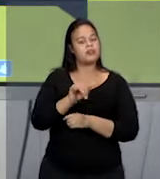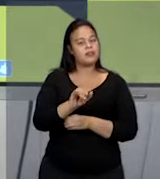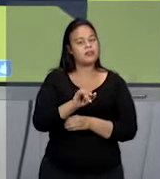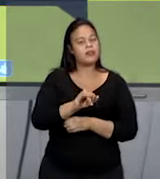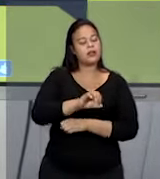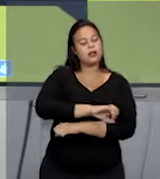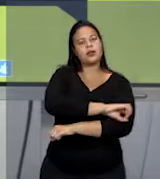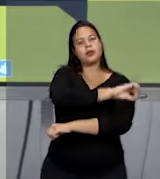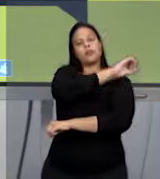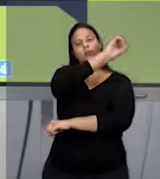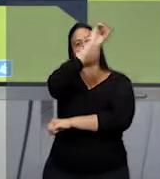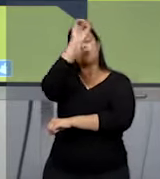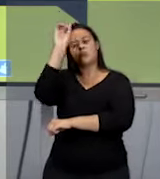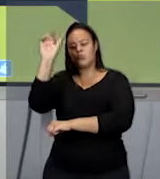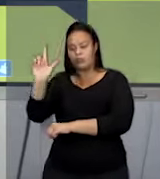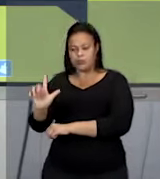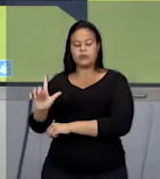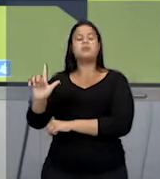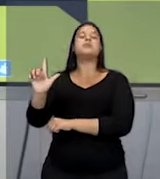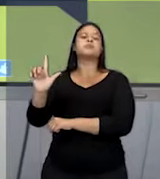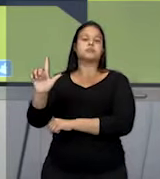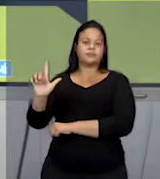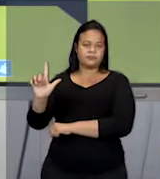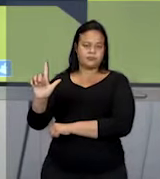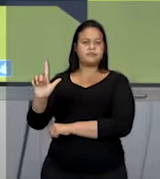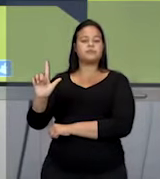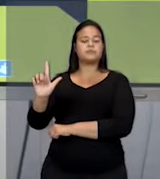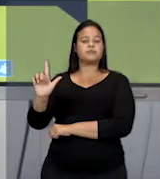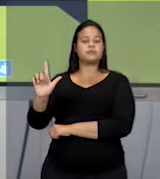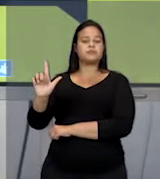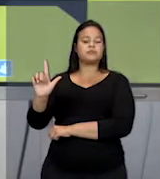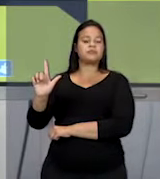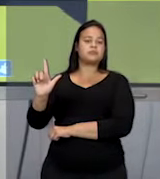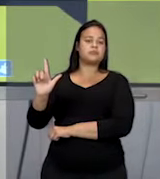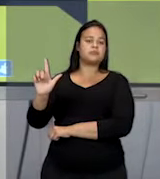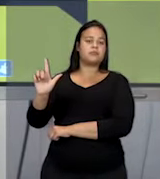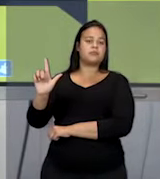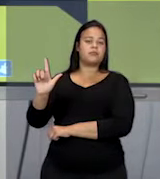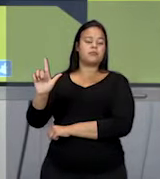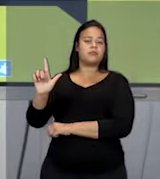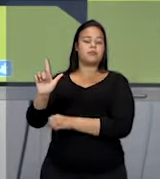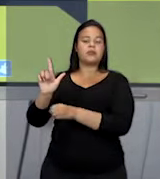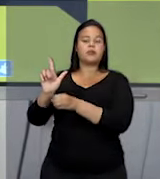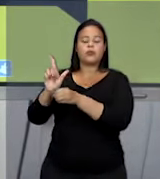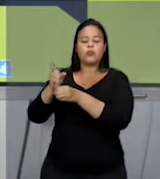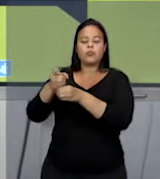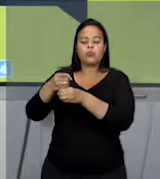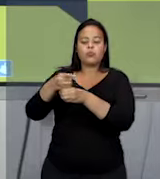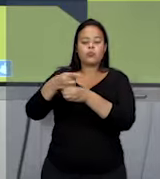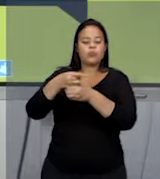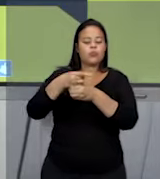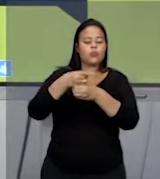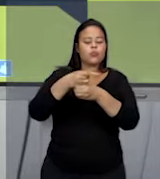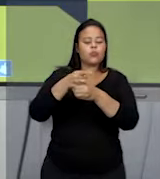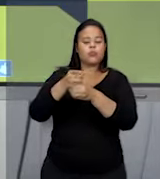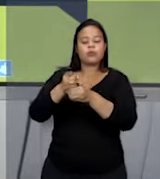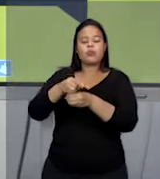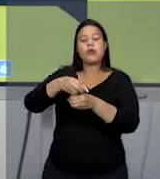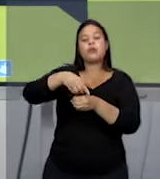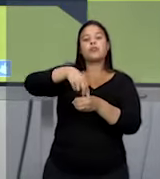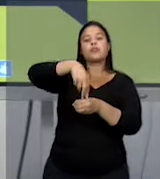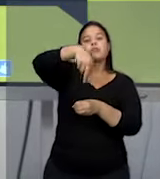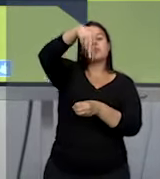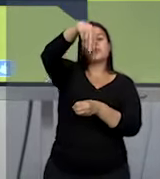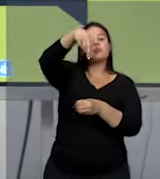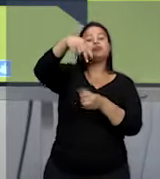do sol o leste, né? No lugar do nascer do sol o leste, e para onde a bússola aponta você vai encontrar o norte,